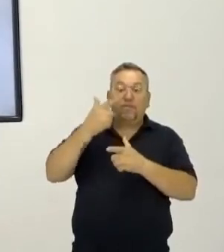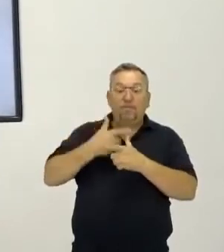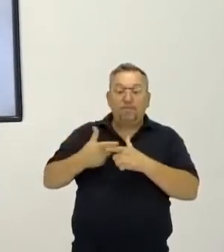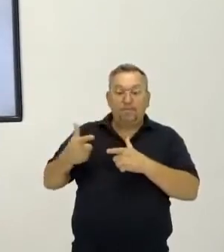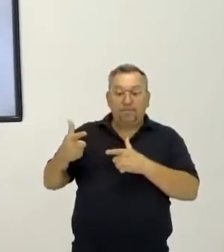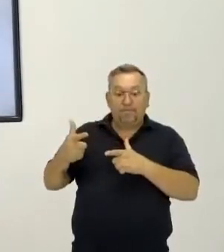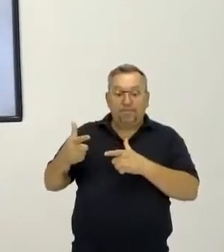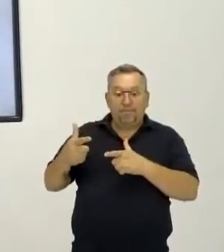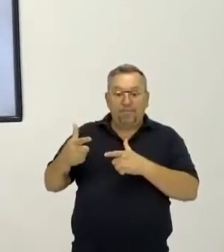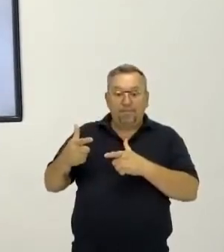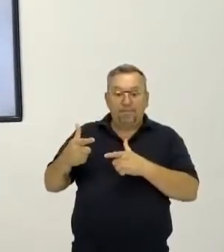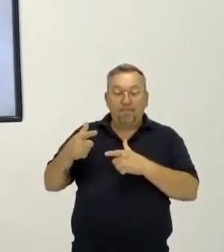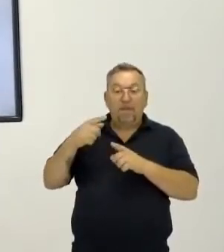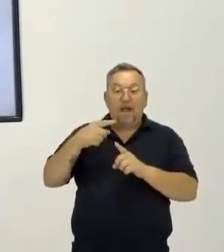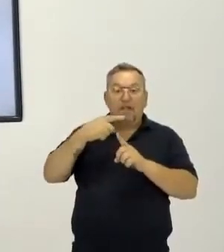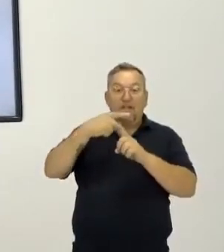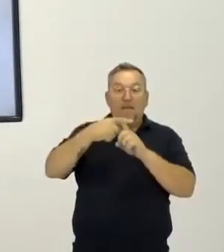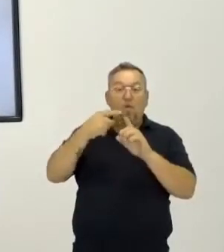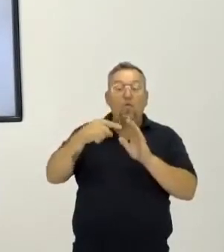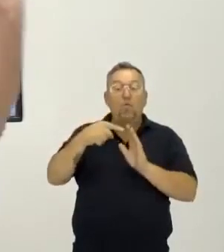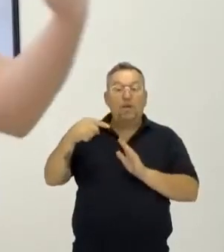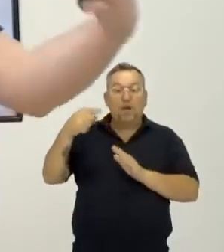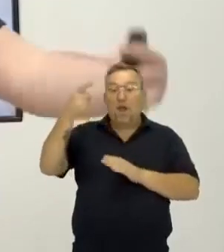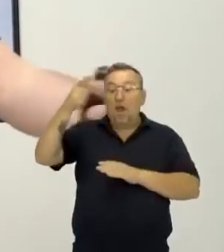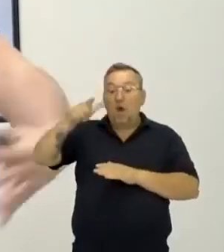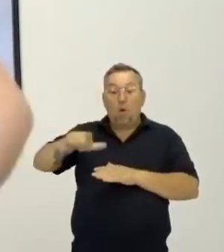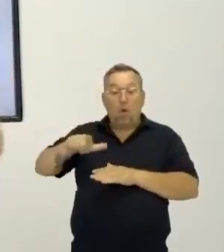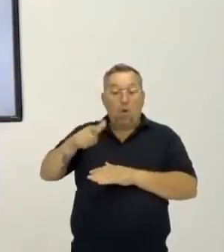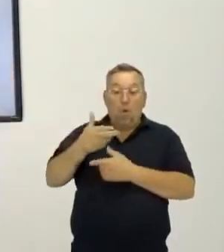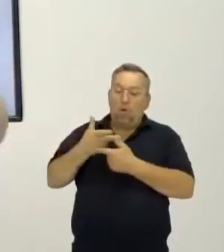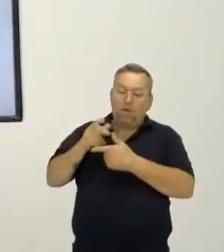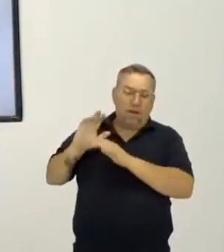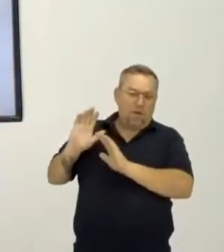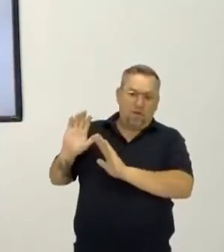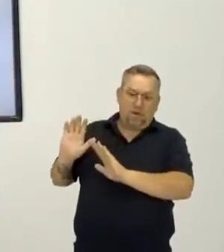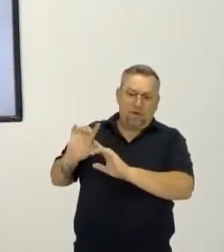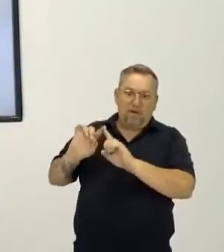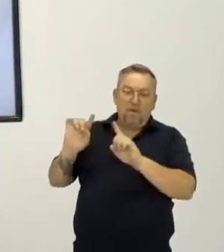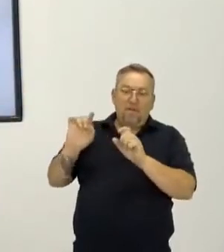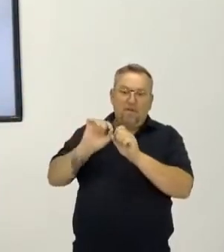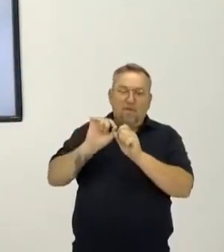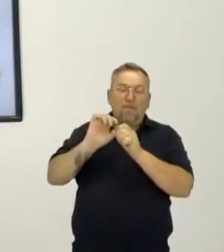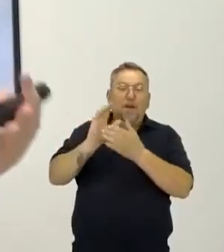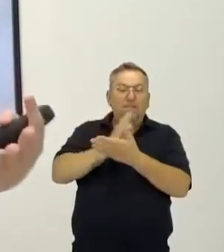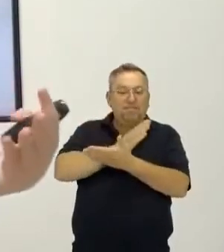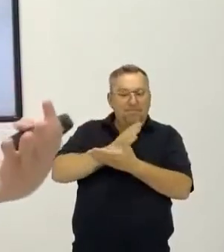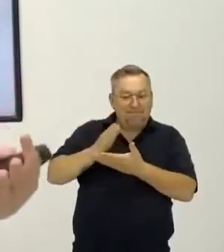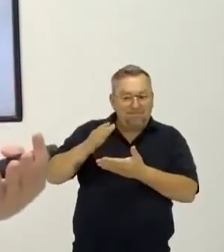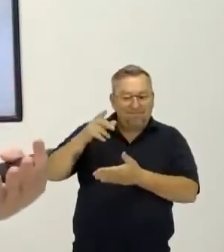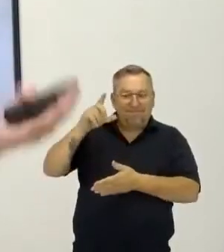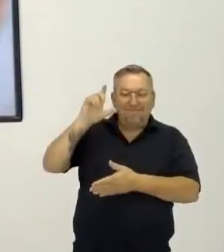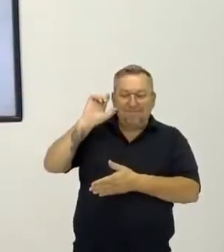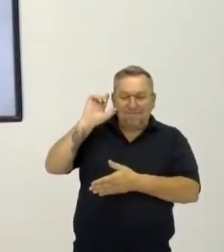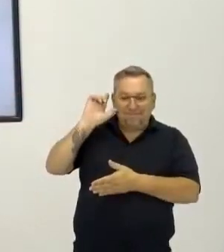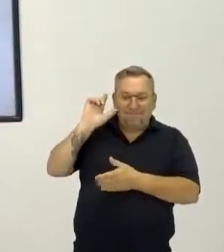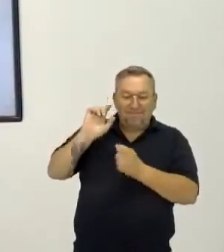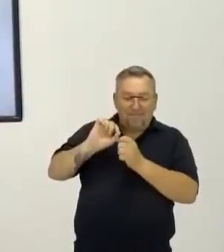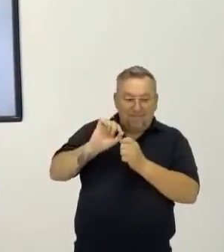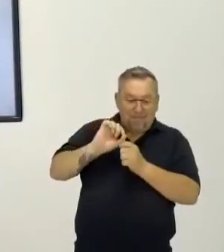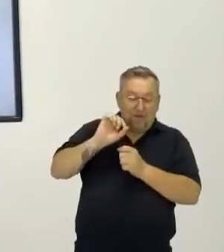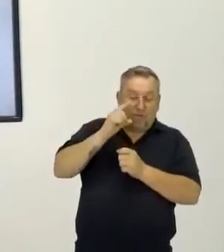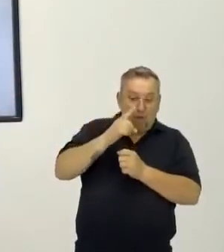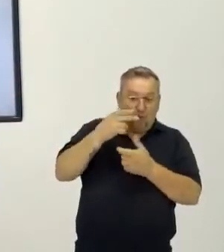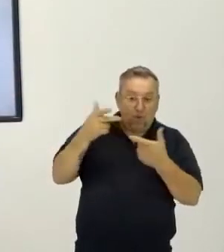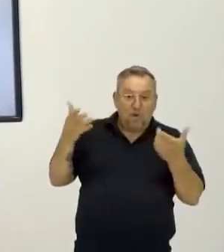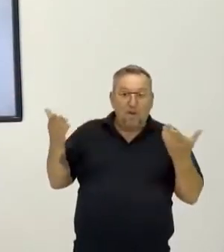divisão. A adição e subtração aí é uma outra relação, por isso que a aula foi bem separada. Ontem nós fizemos isso, hoje nós